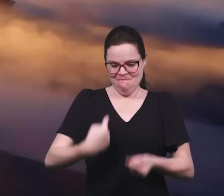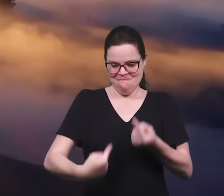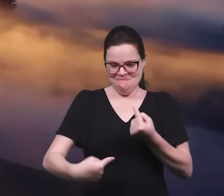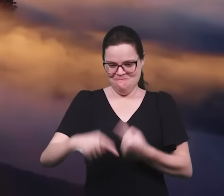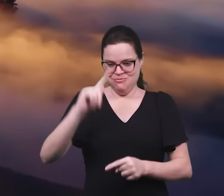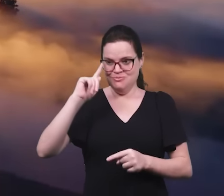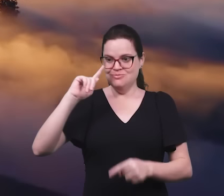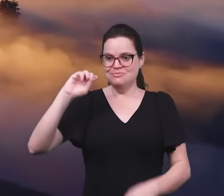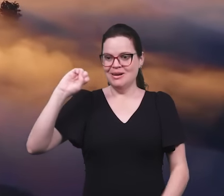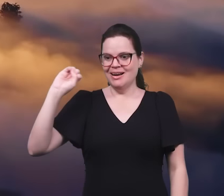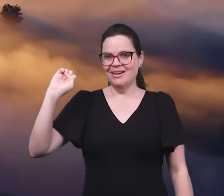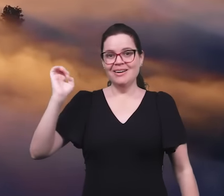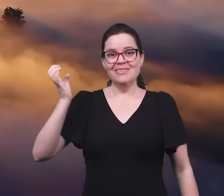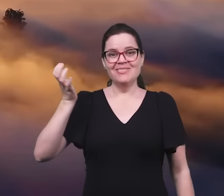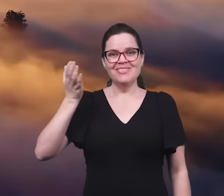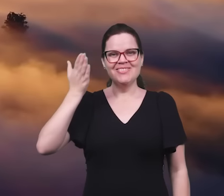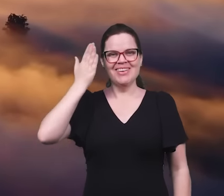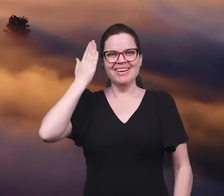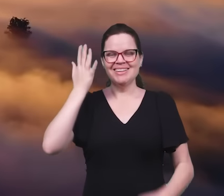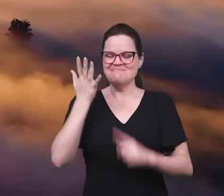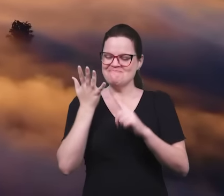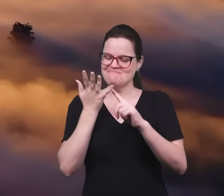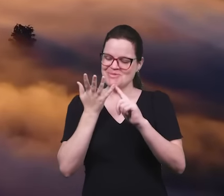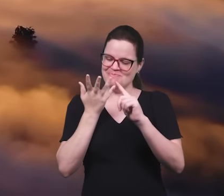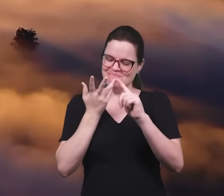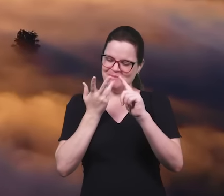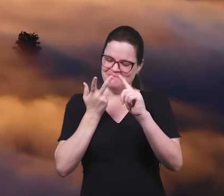Ele faz nascer a luz,